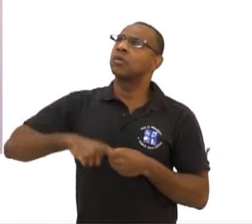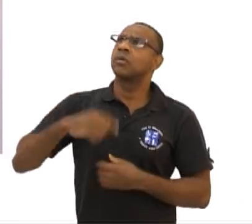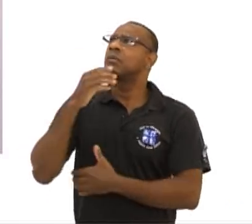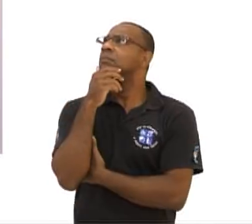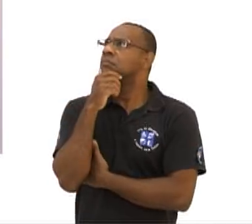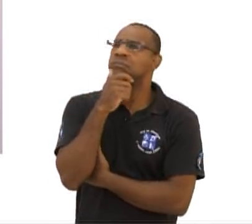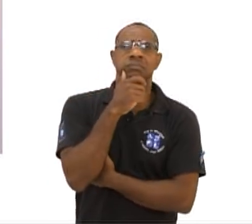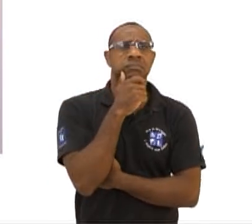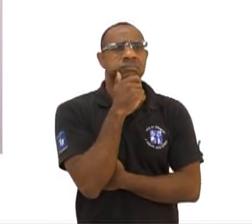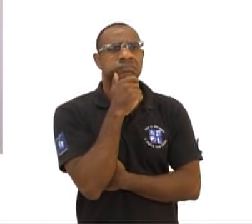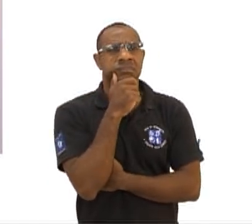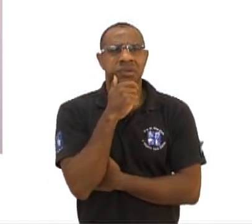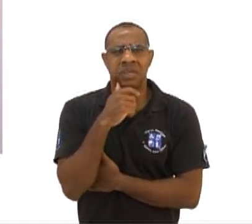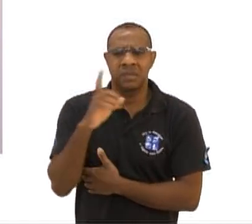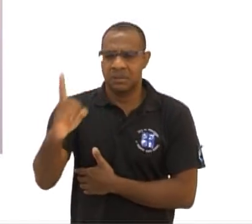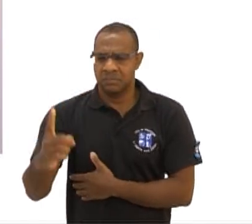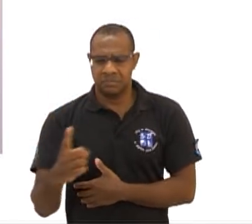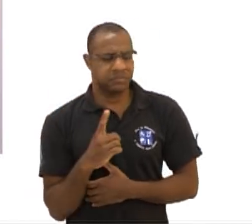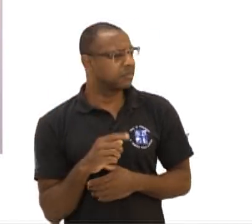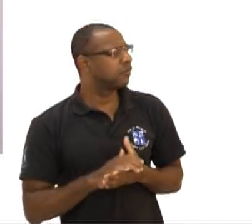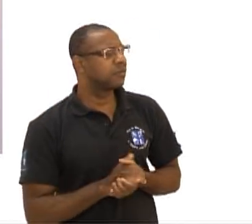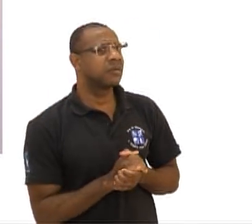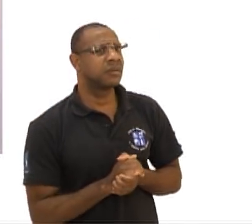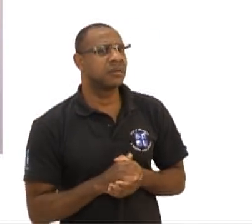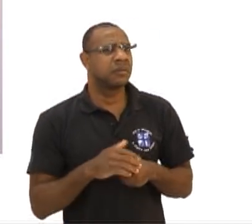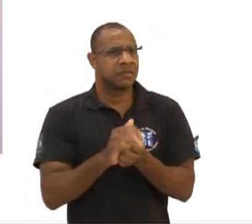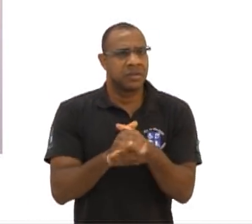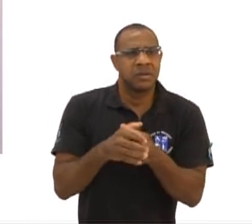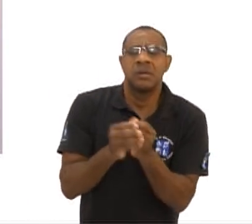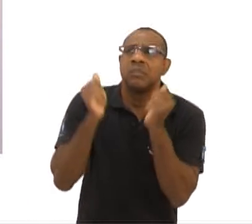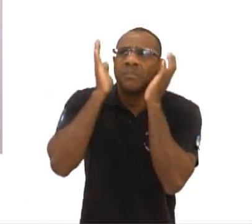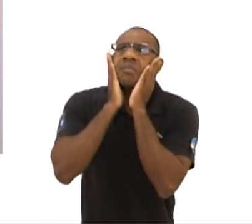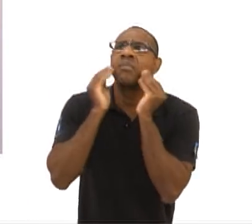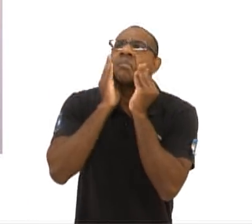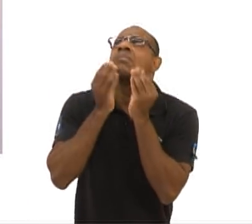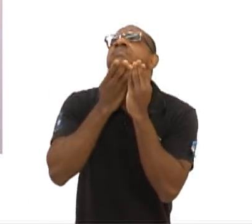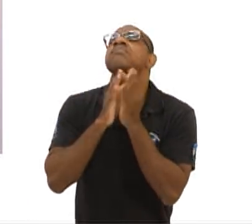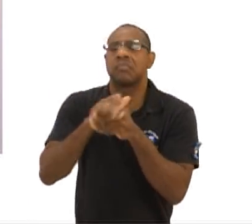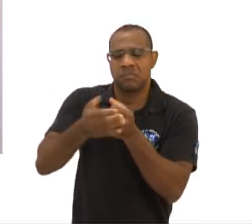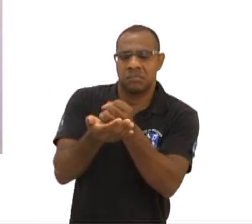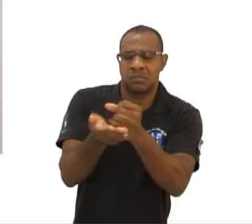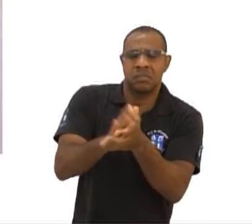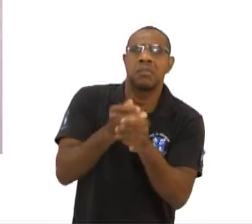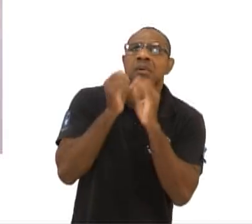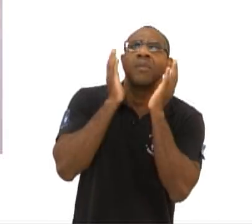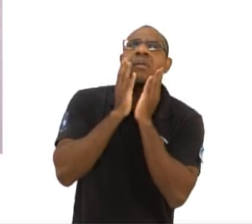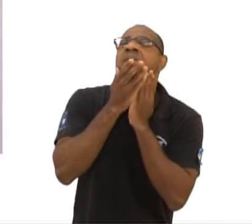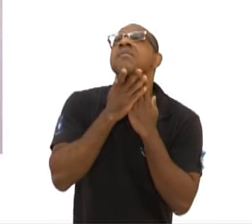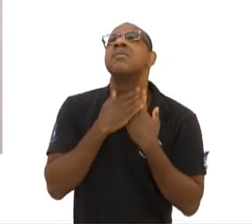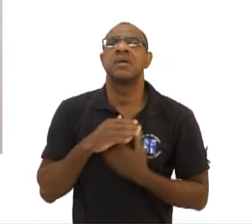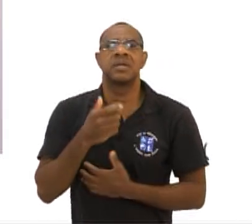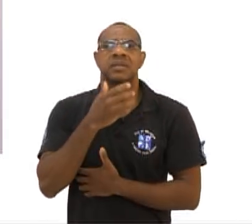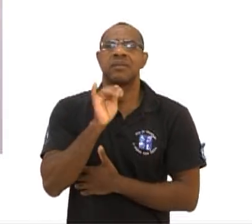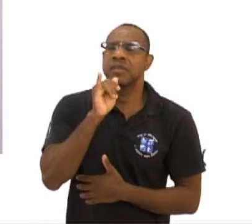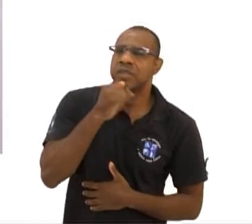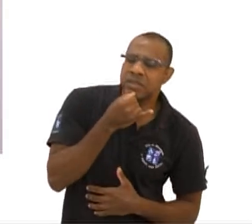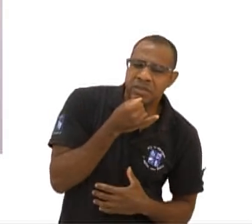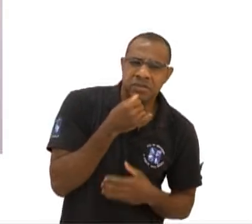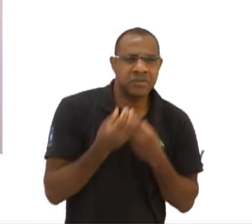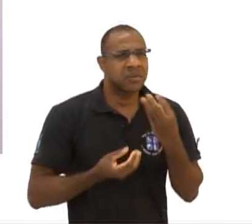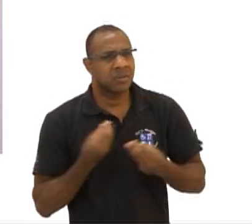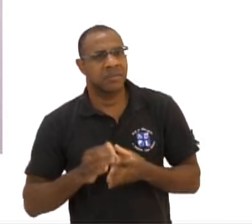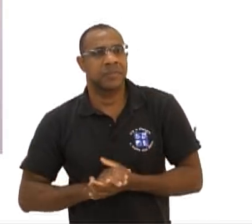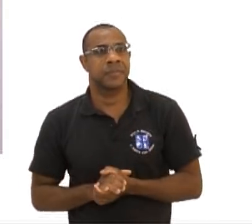palácio. Pegou seu pai em flagra, passando rena na barba, no cabelo. De fato, o pai dele também estava murchando, envelhecendo e iria